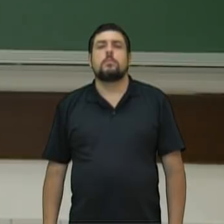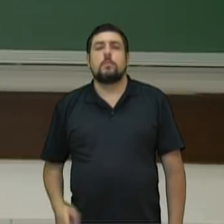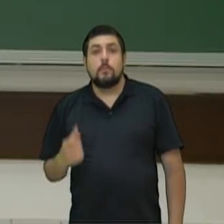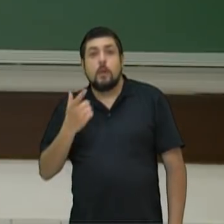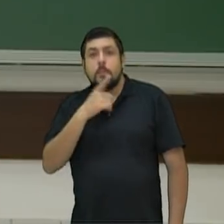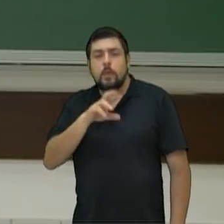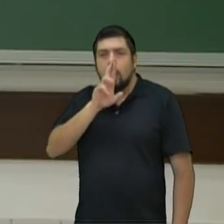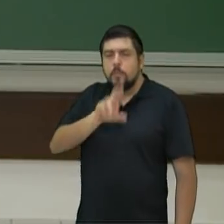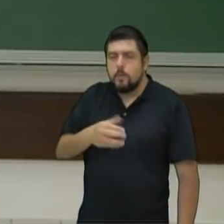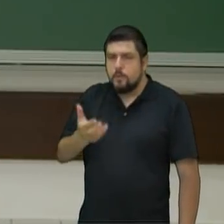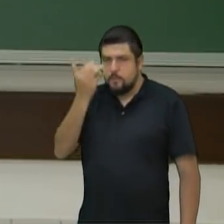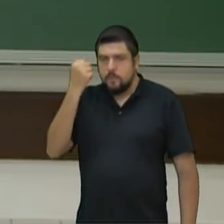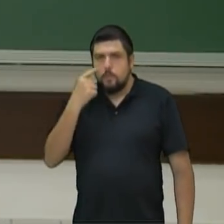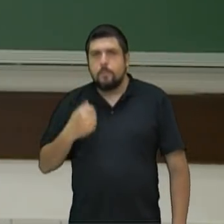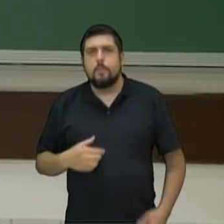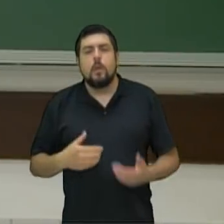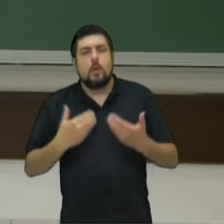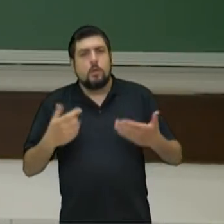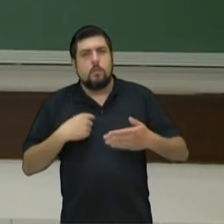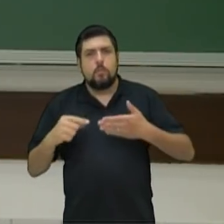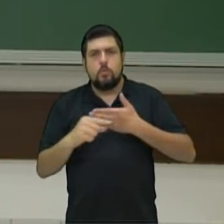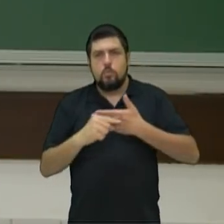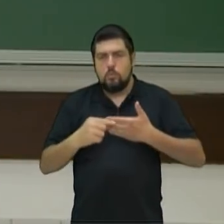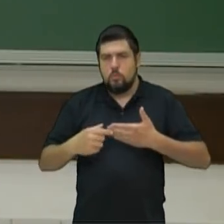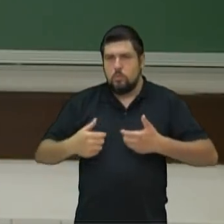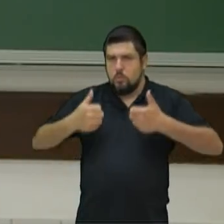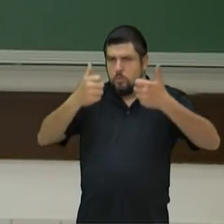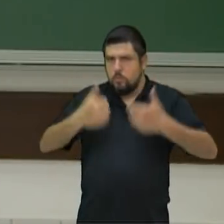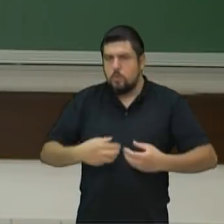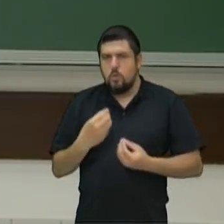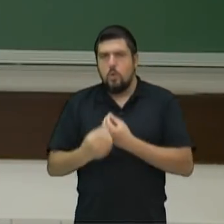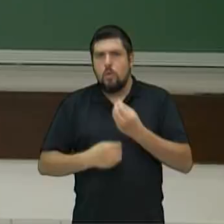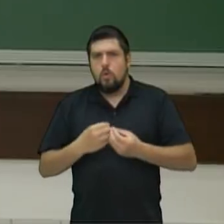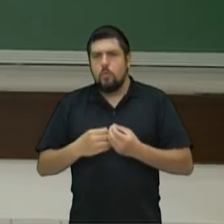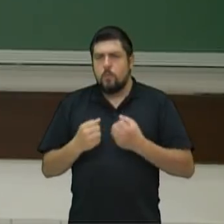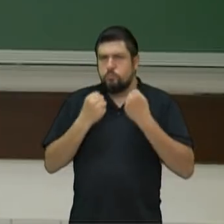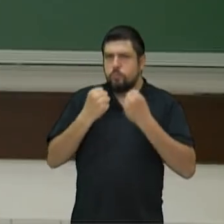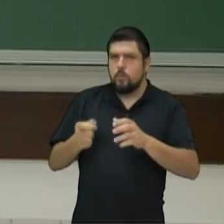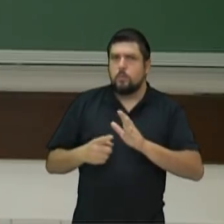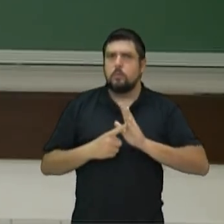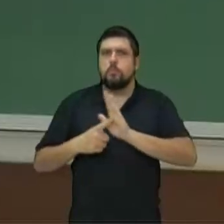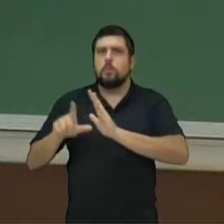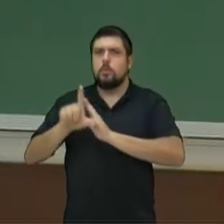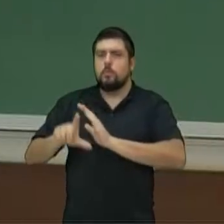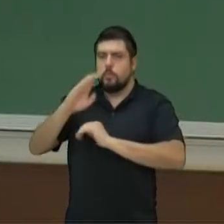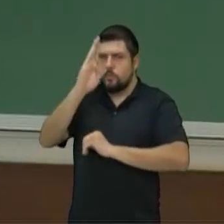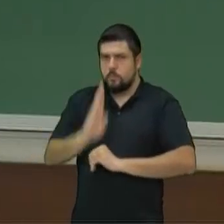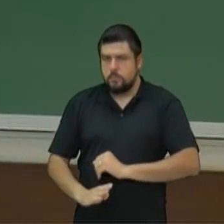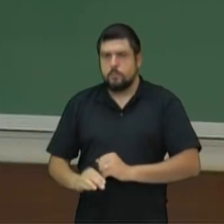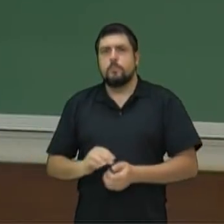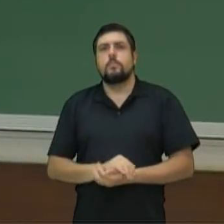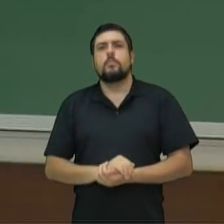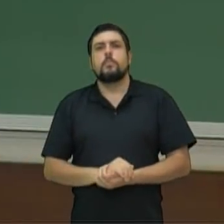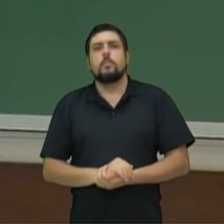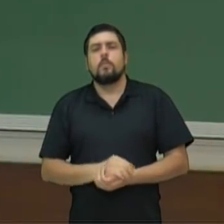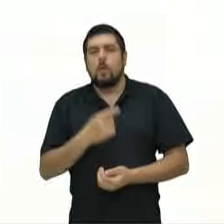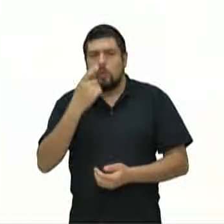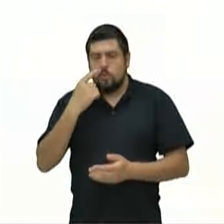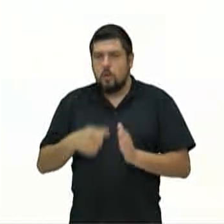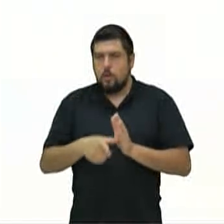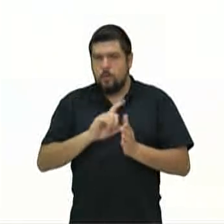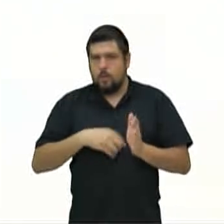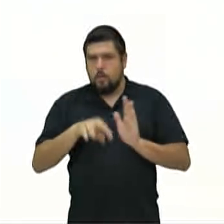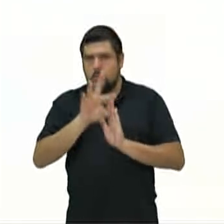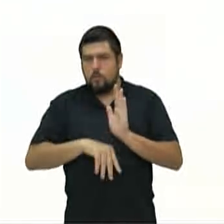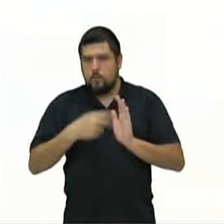Conseguiram, meus amigos? Vamos lá. Então, o autor apresenta um argumento forte para a divulgação da literatura brasileira. Então, vejamos. Ó, ele diz que se